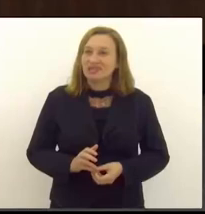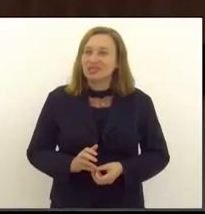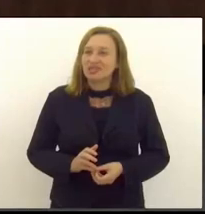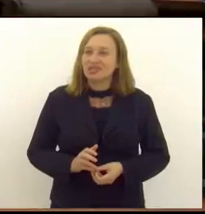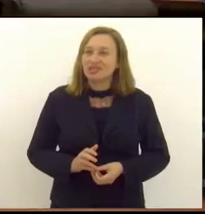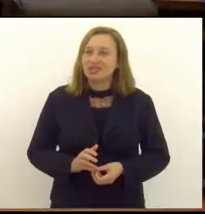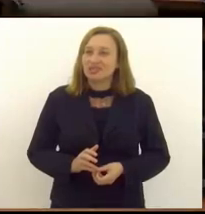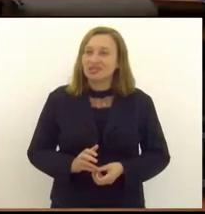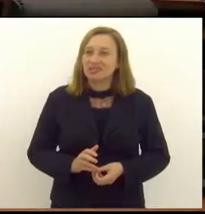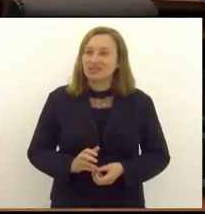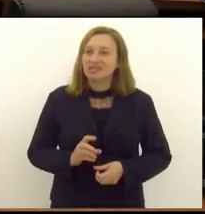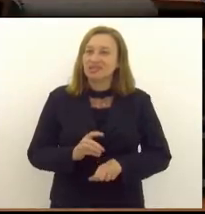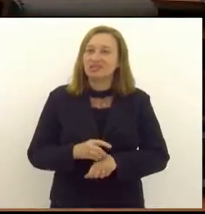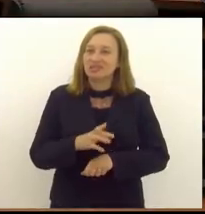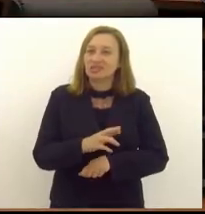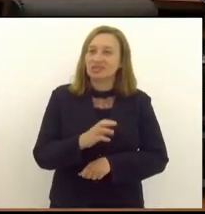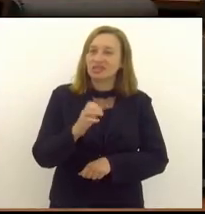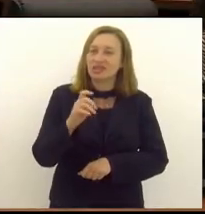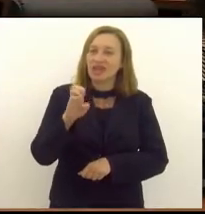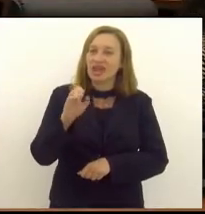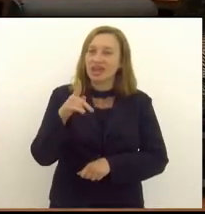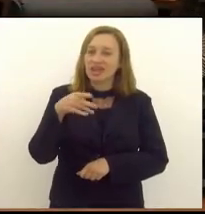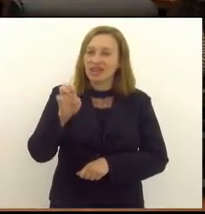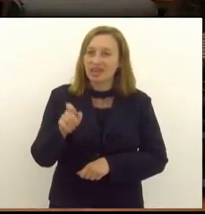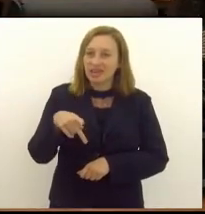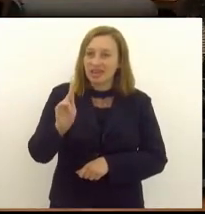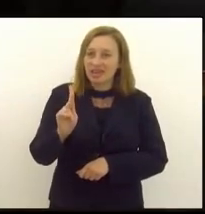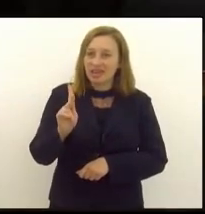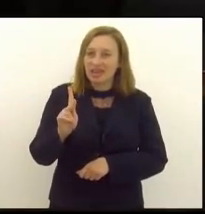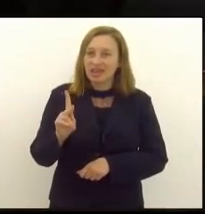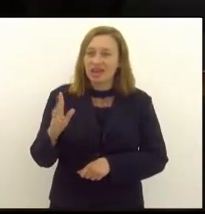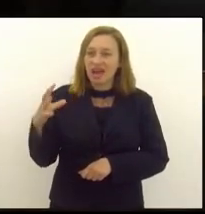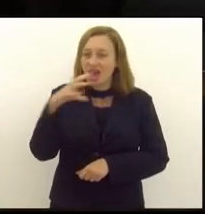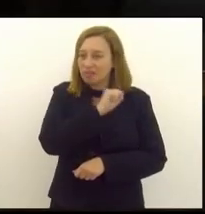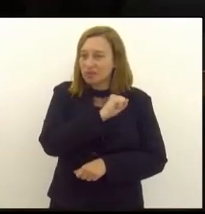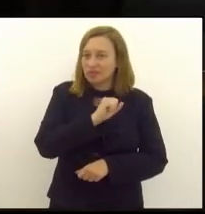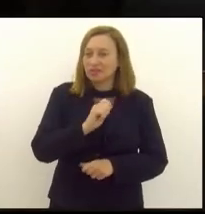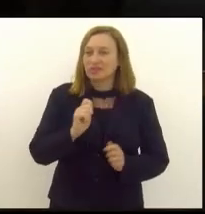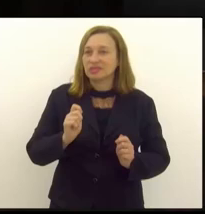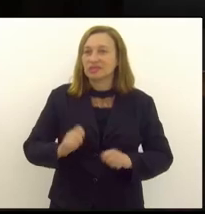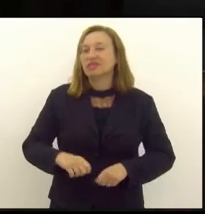Doutor Eric, como sempre, rápido e preciso.